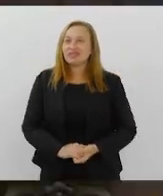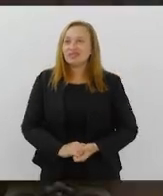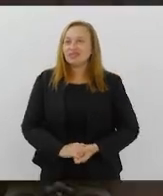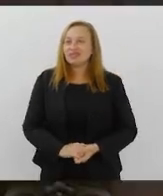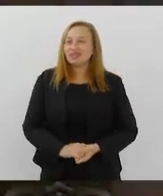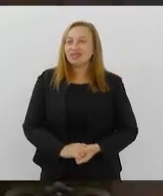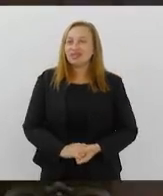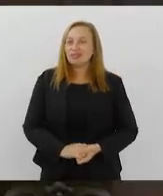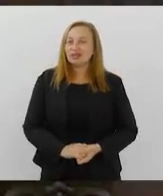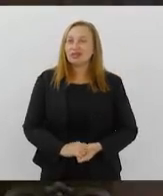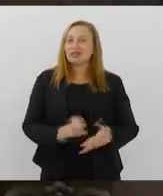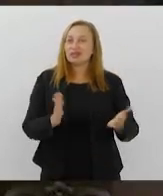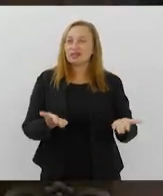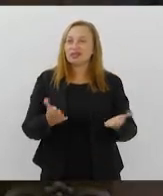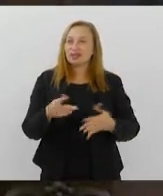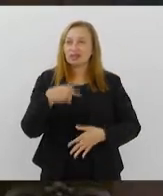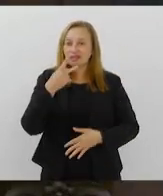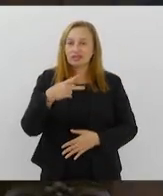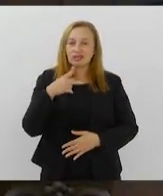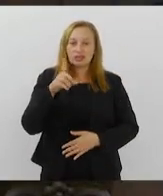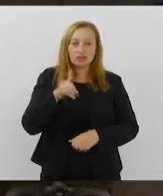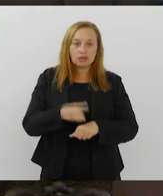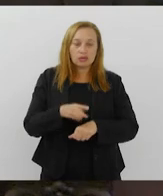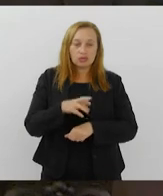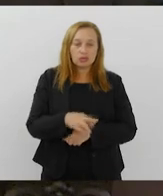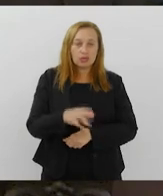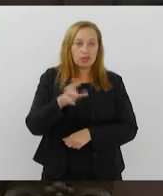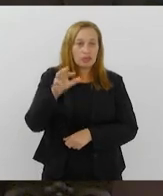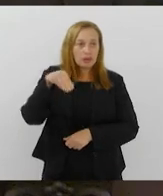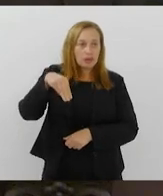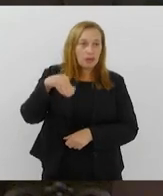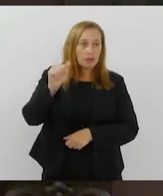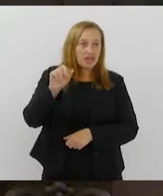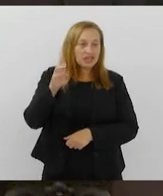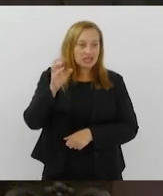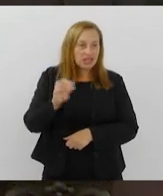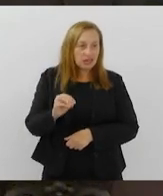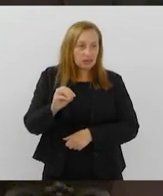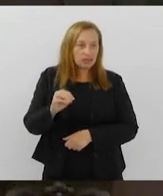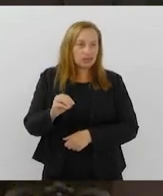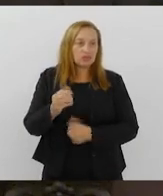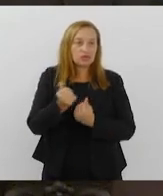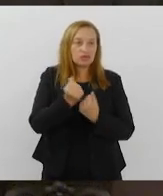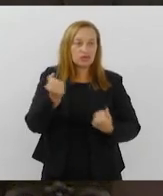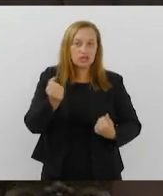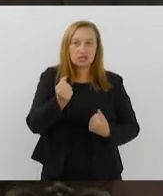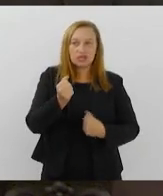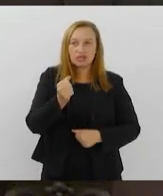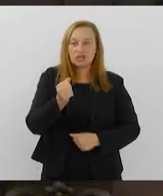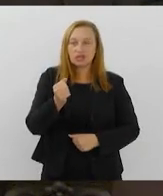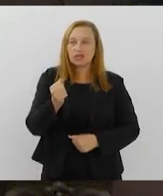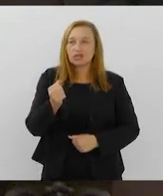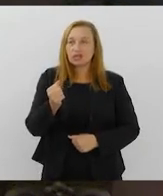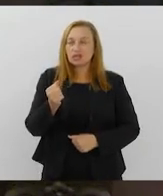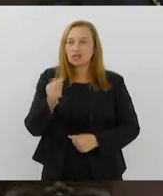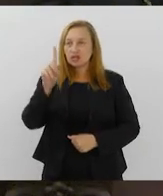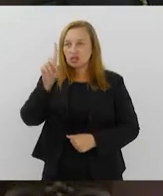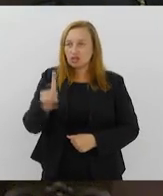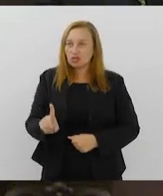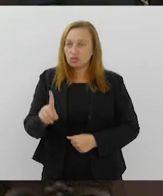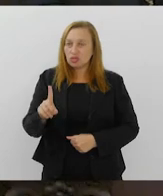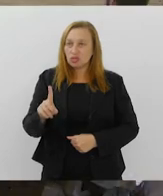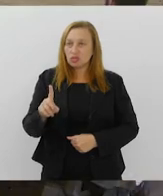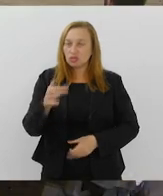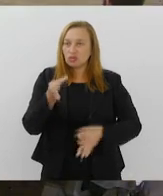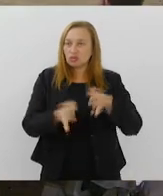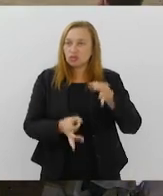Quero passar a palavra para o Dr. Marcelo Freitas de Castro, vice-diretor jurídico do Instituto Internacional Condicoma. Seja muito